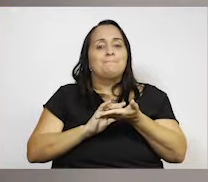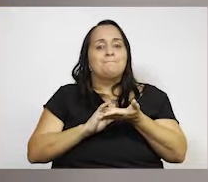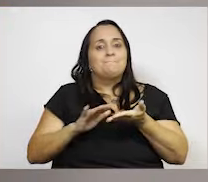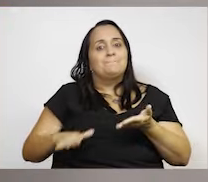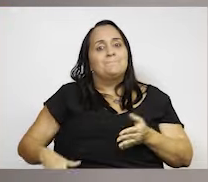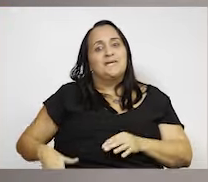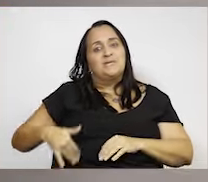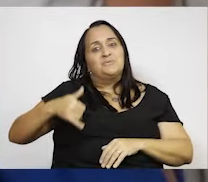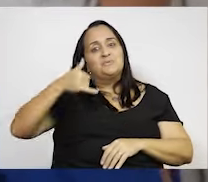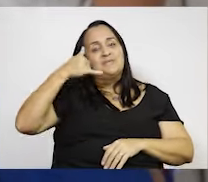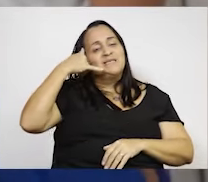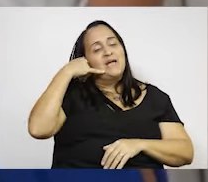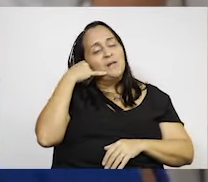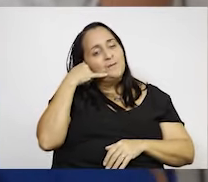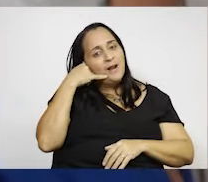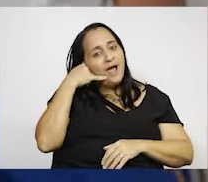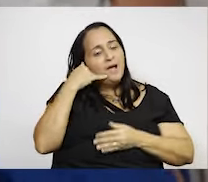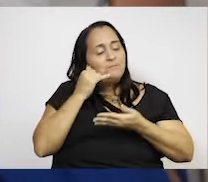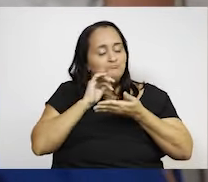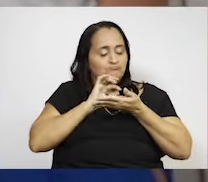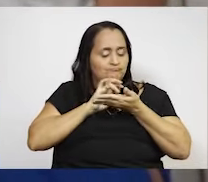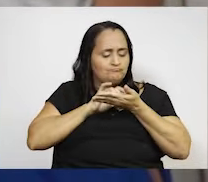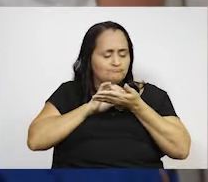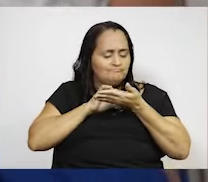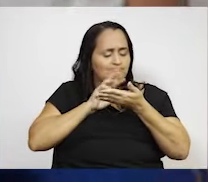celular. E